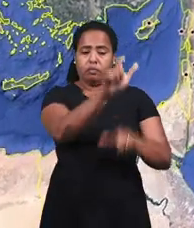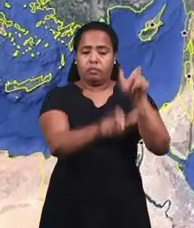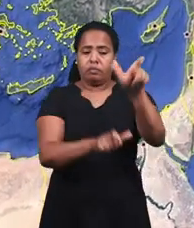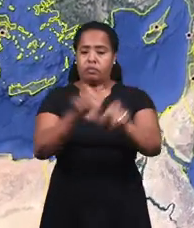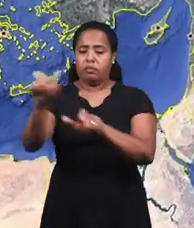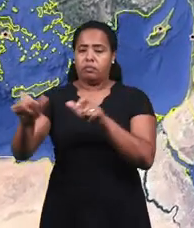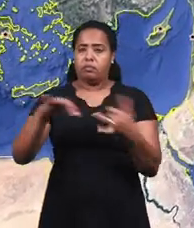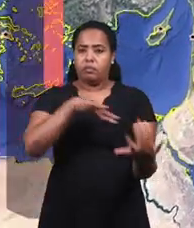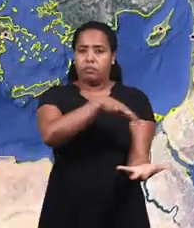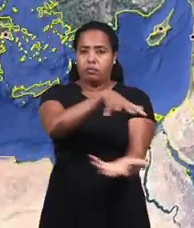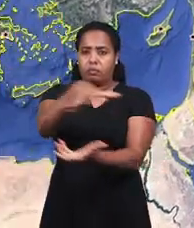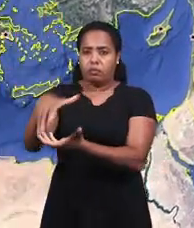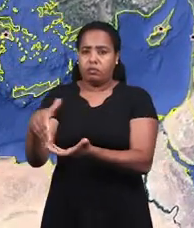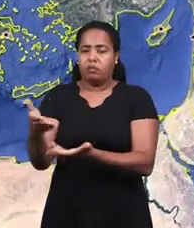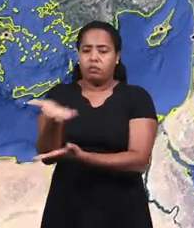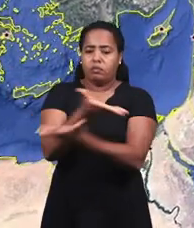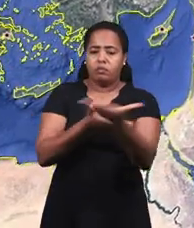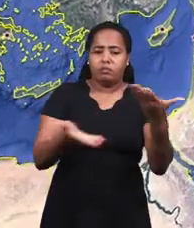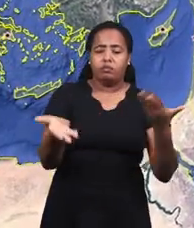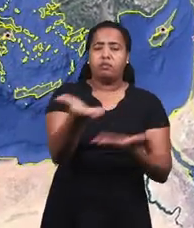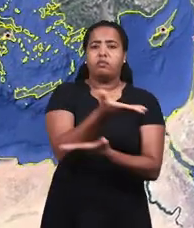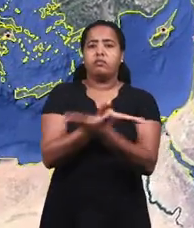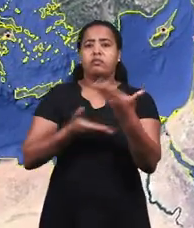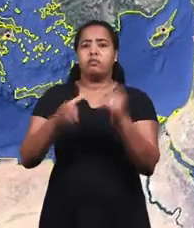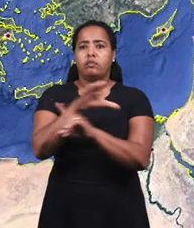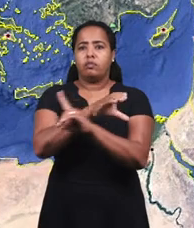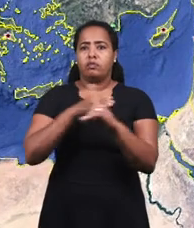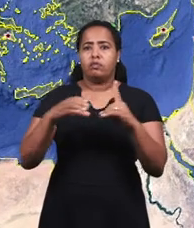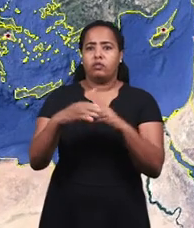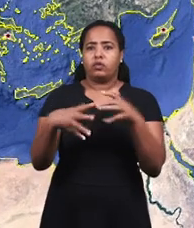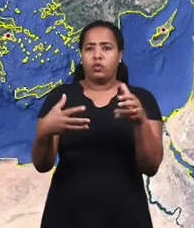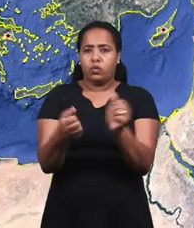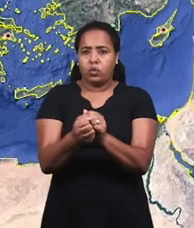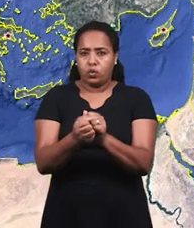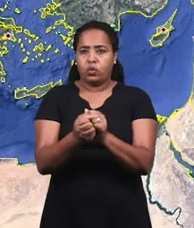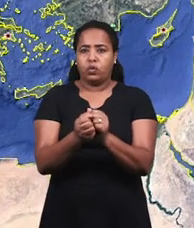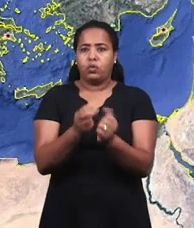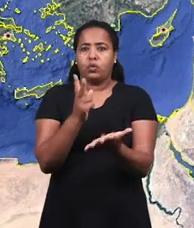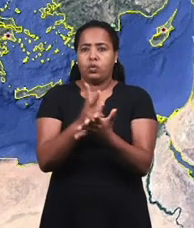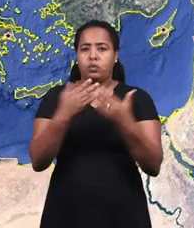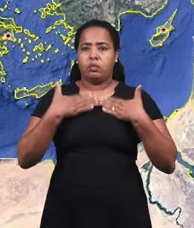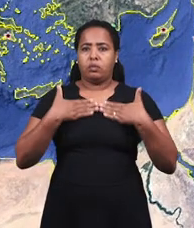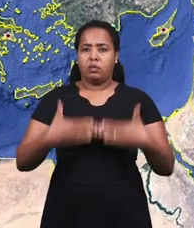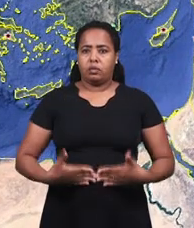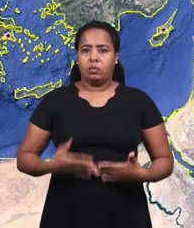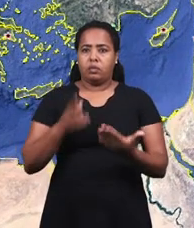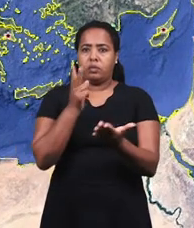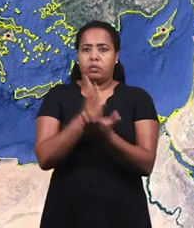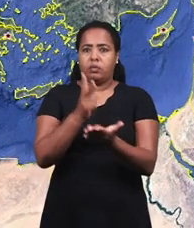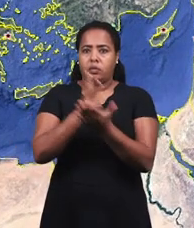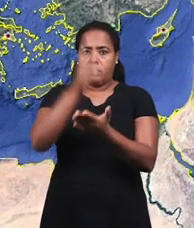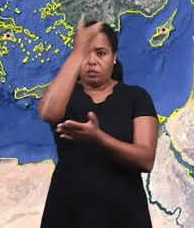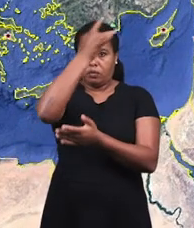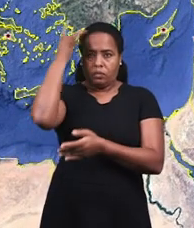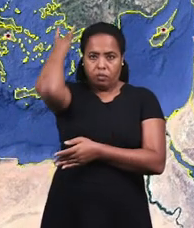do mundo participam de um mesmo culto, em conjunto, no mesmo corpo e no mesmo